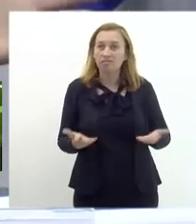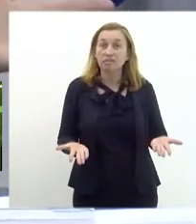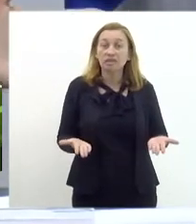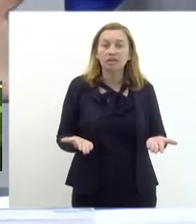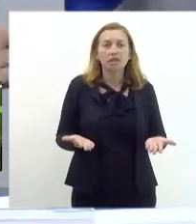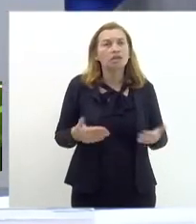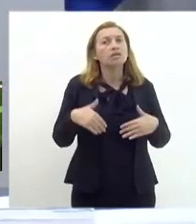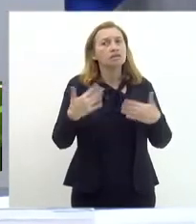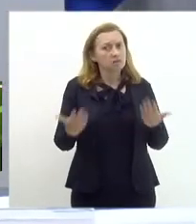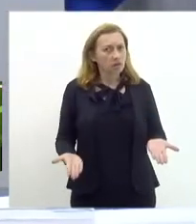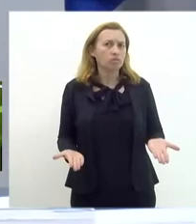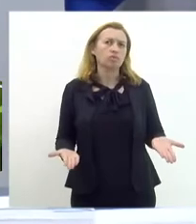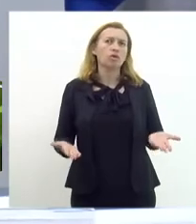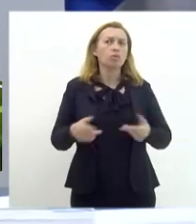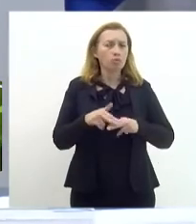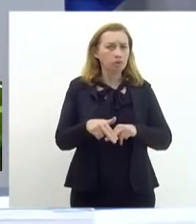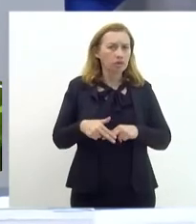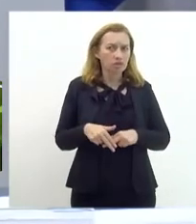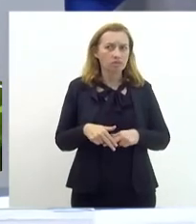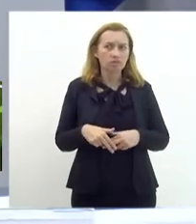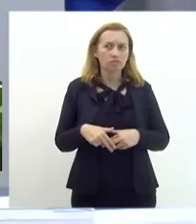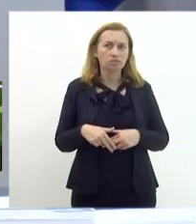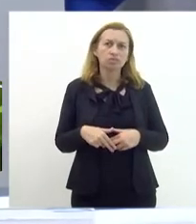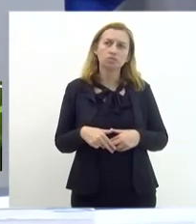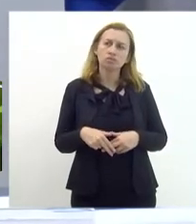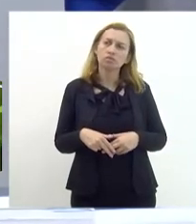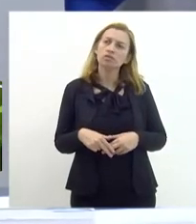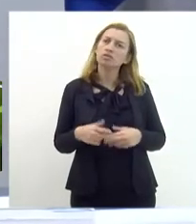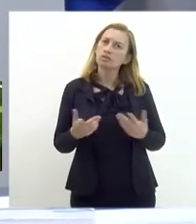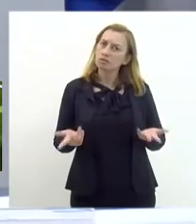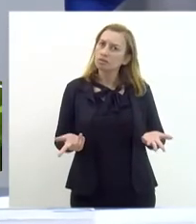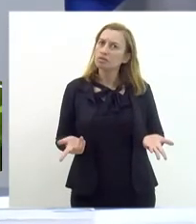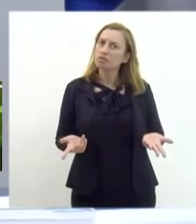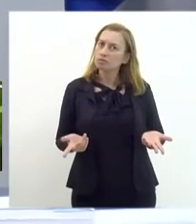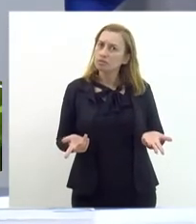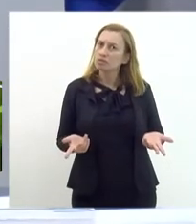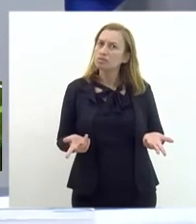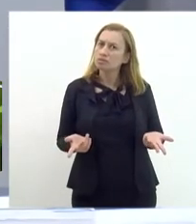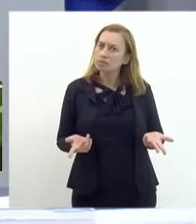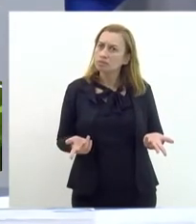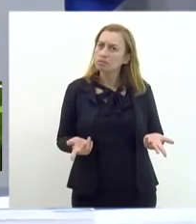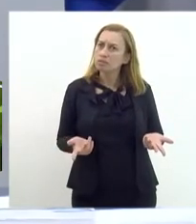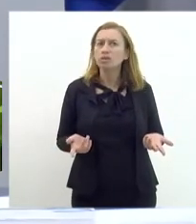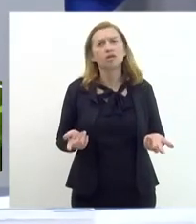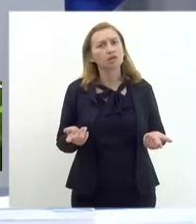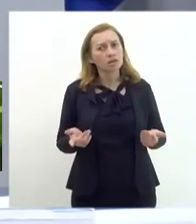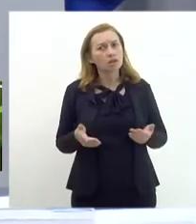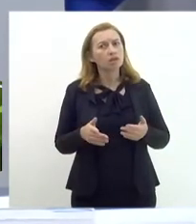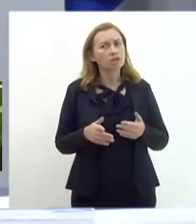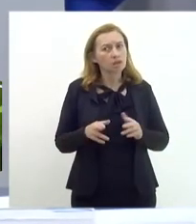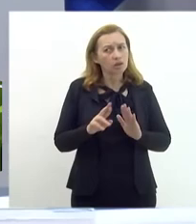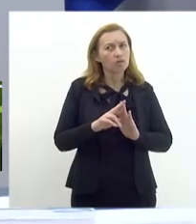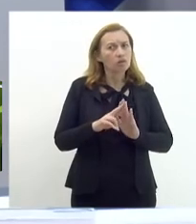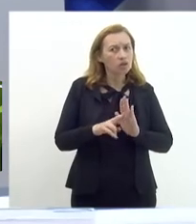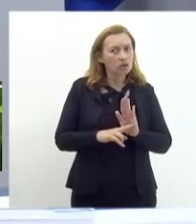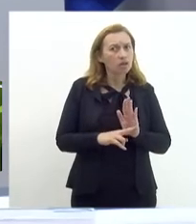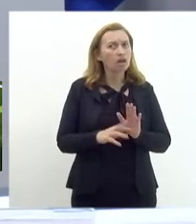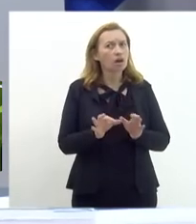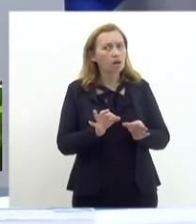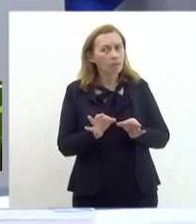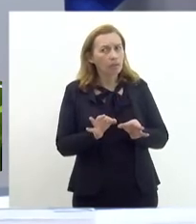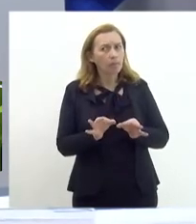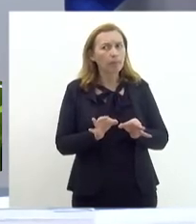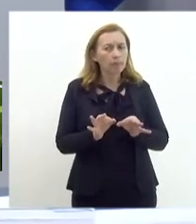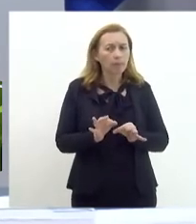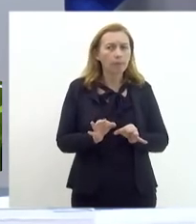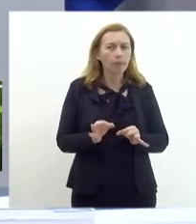Então não. Por isso que eu tenho profunda desconfiança. Tem que ter uma ponderação, o cara fazer o